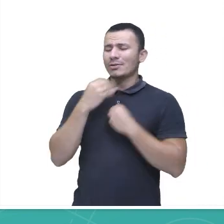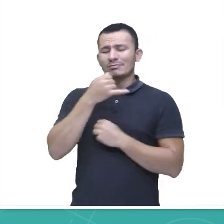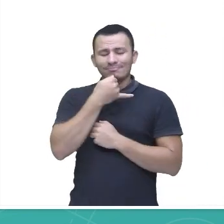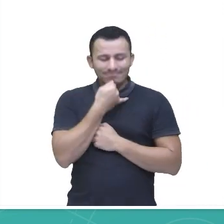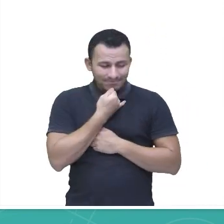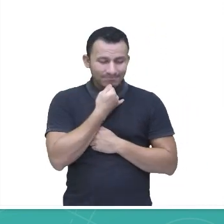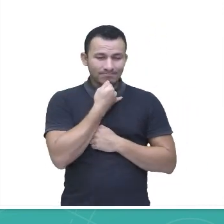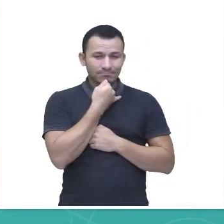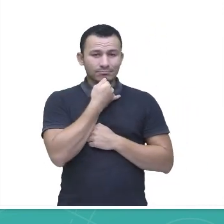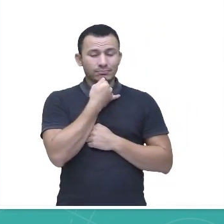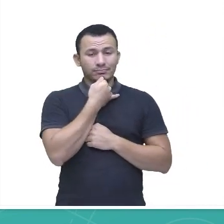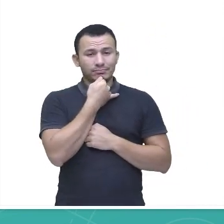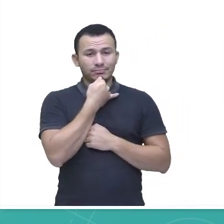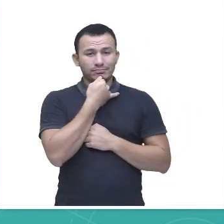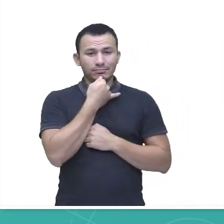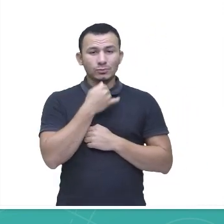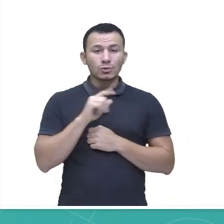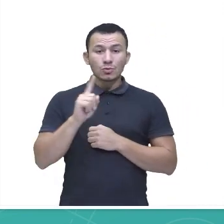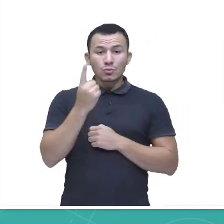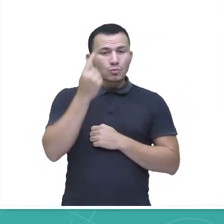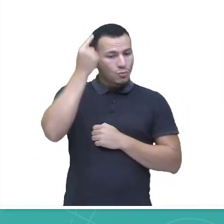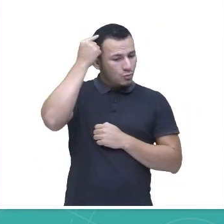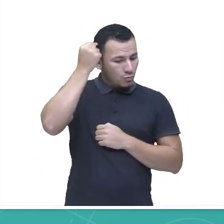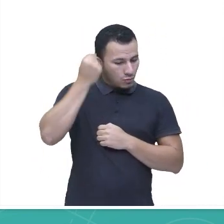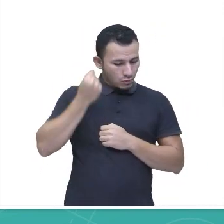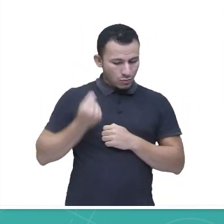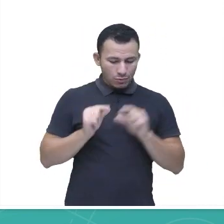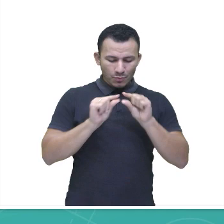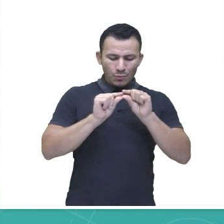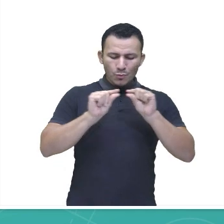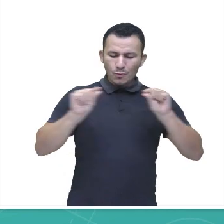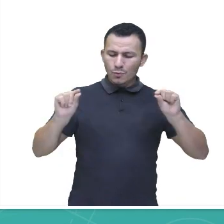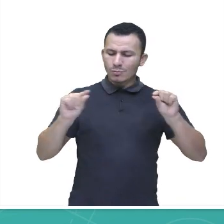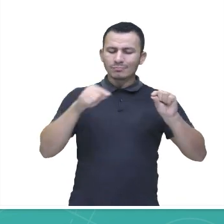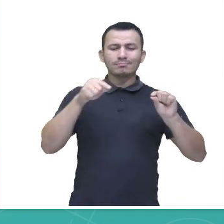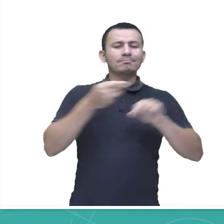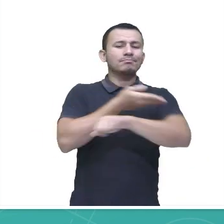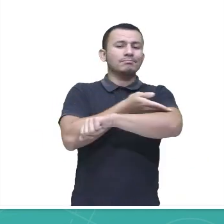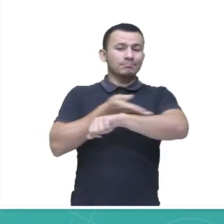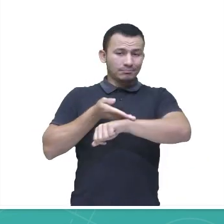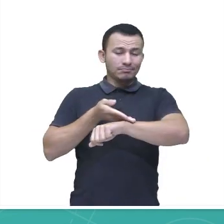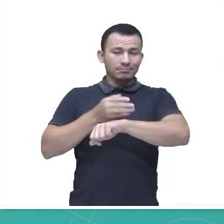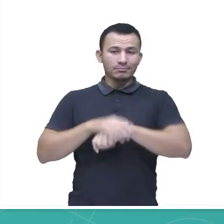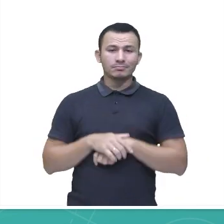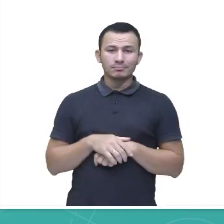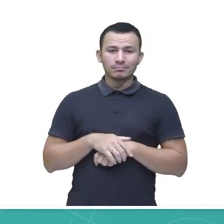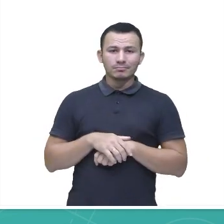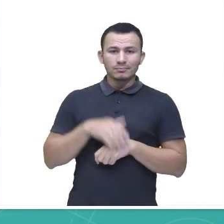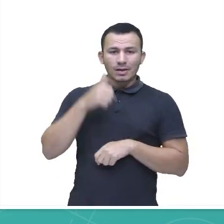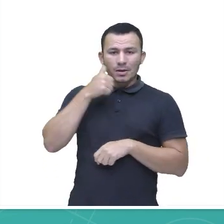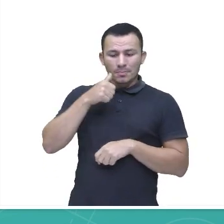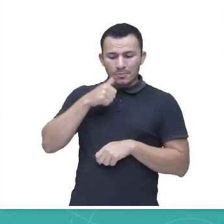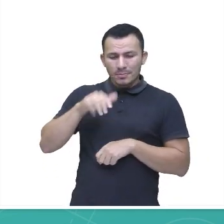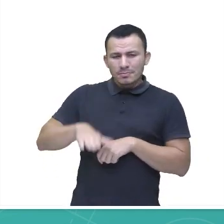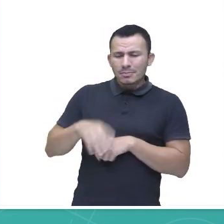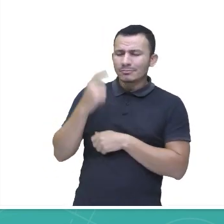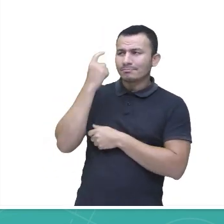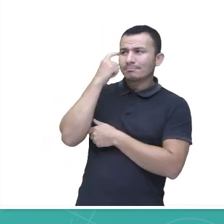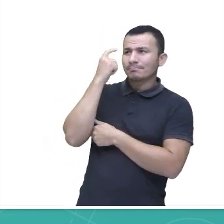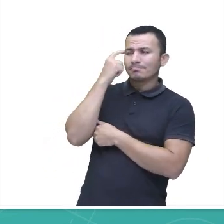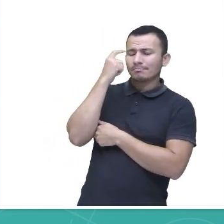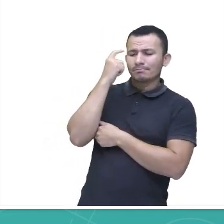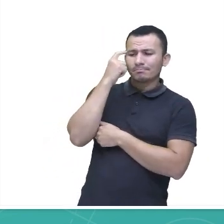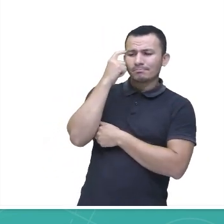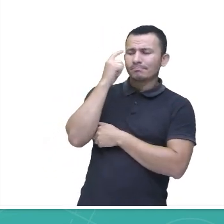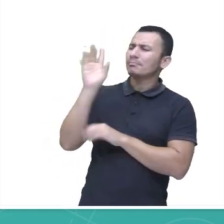danada e um fio do meu cabelo fica branco. A menina pensou um pouquinho e logo